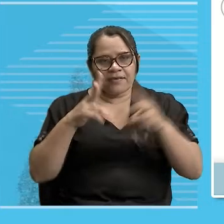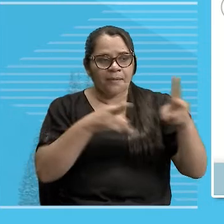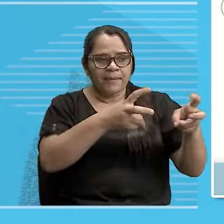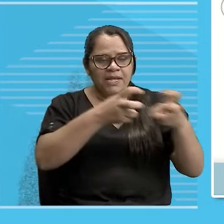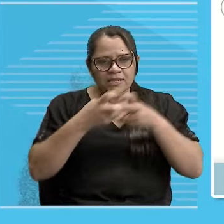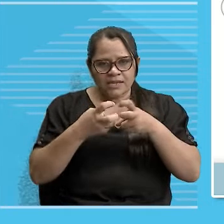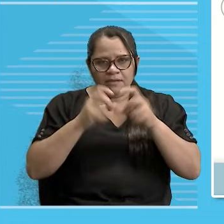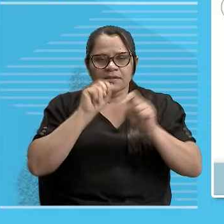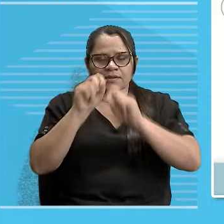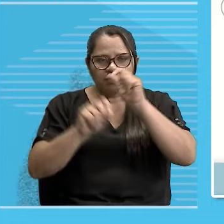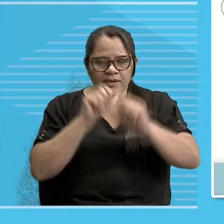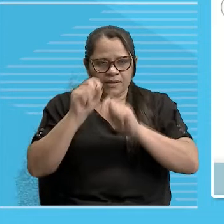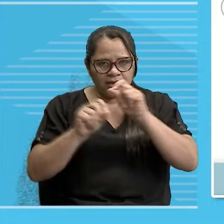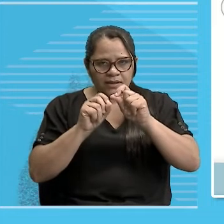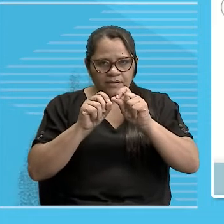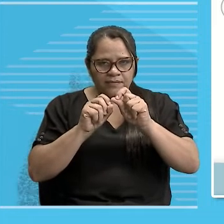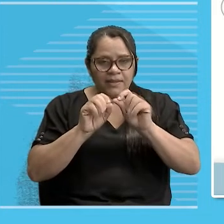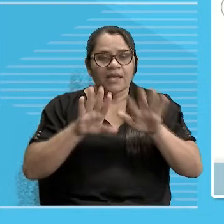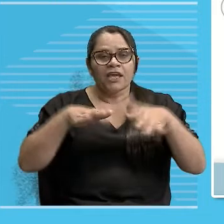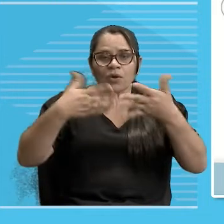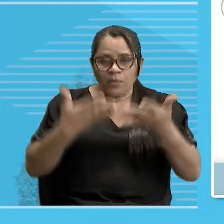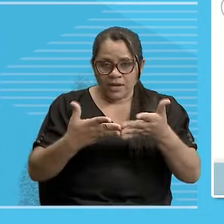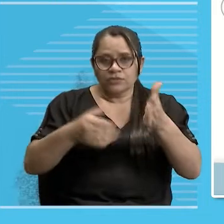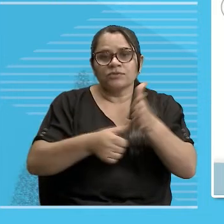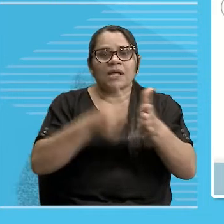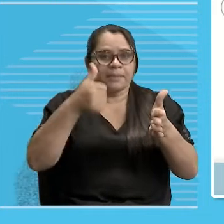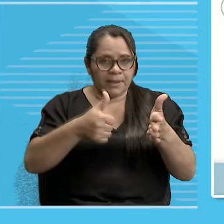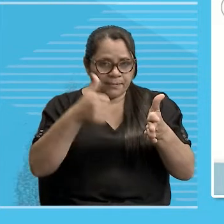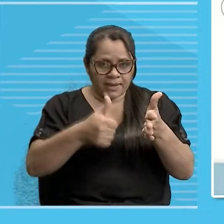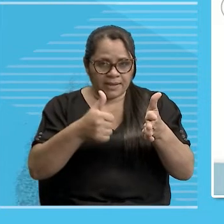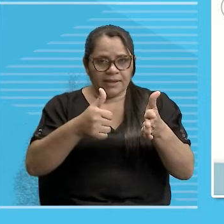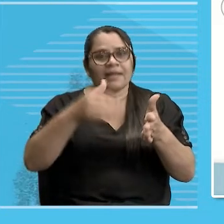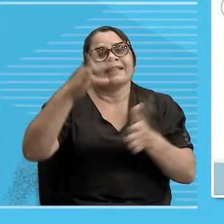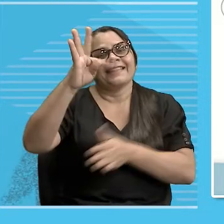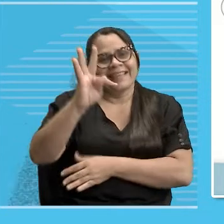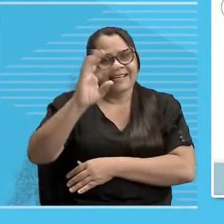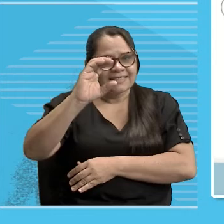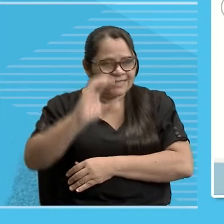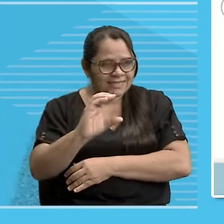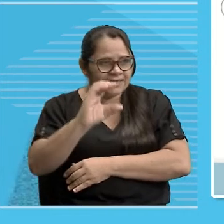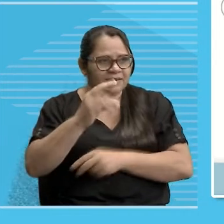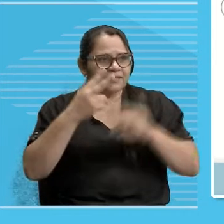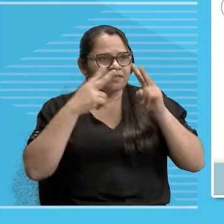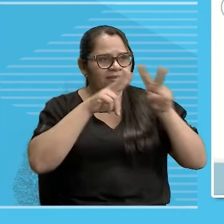observa-se que, enquanto na primeira escala, olha só,